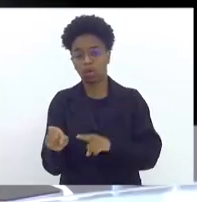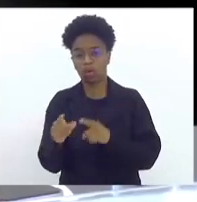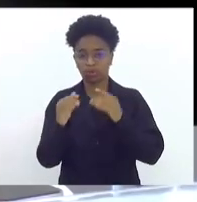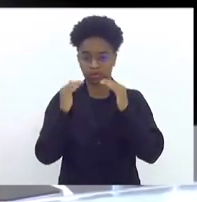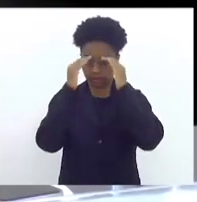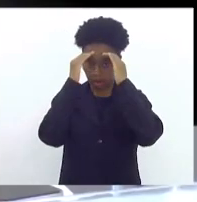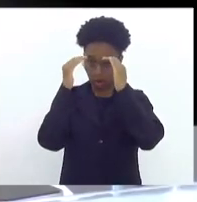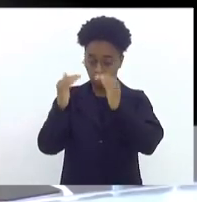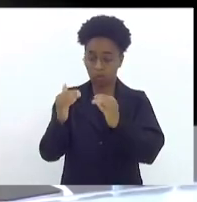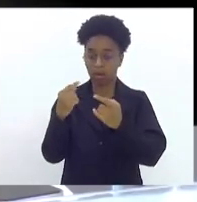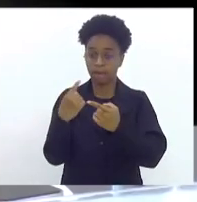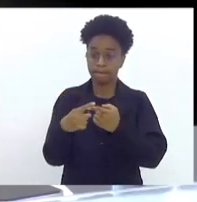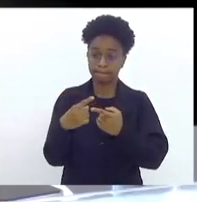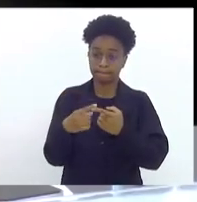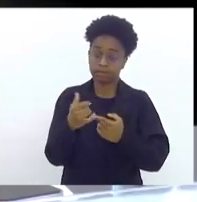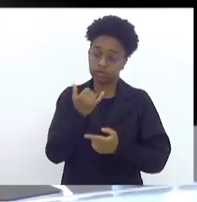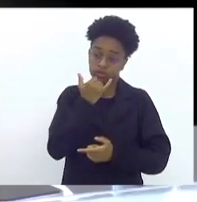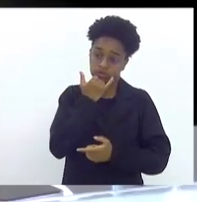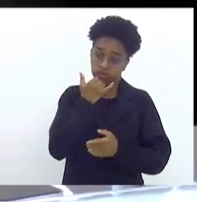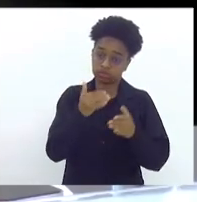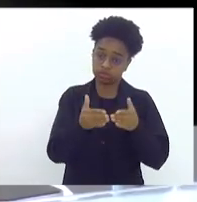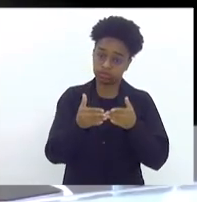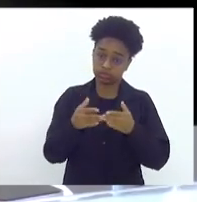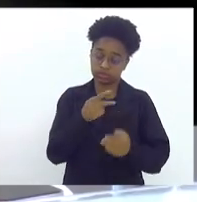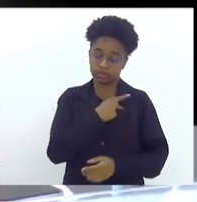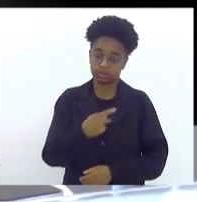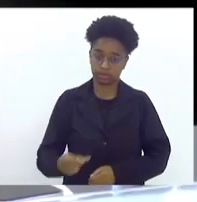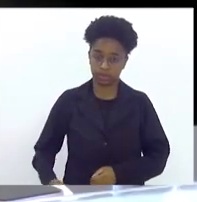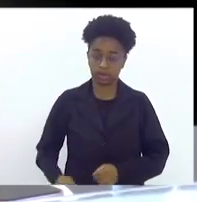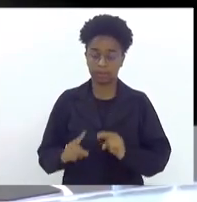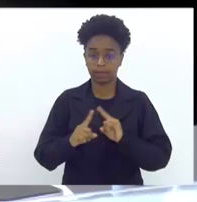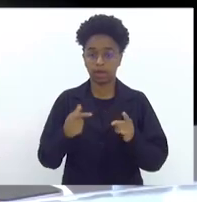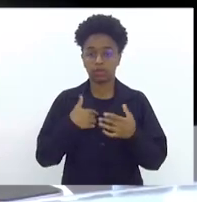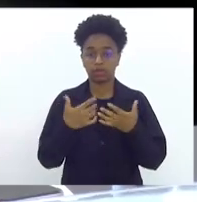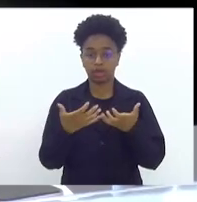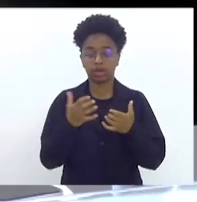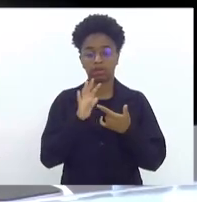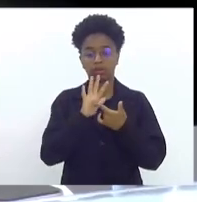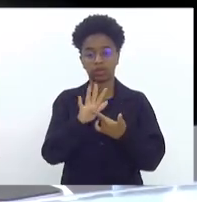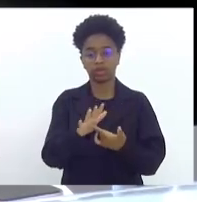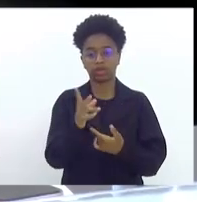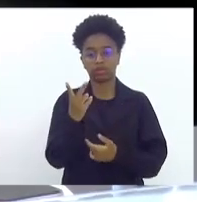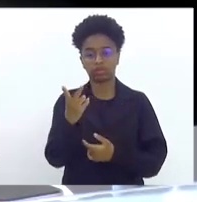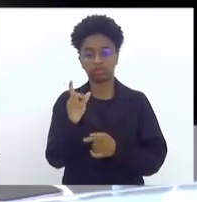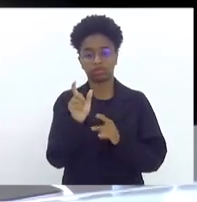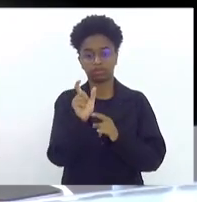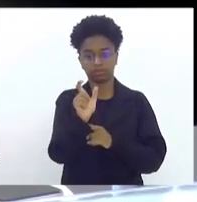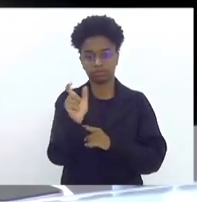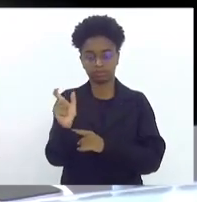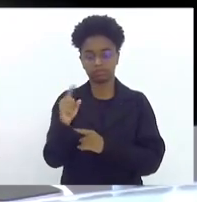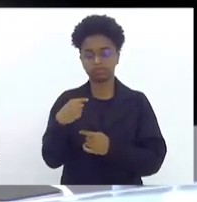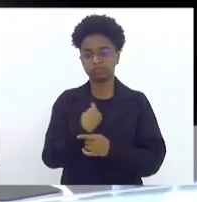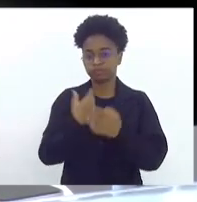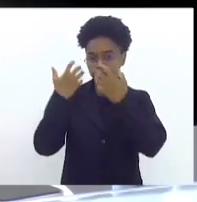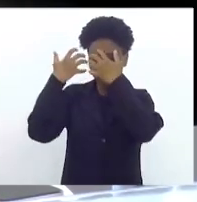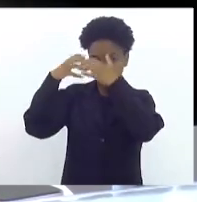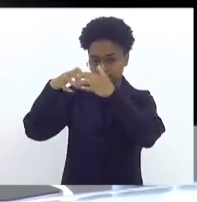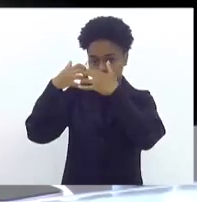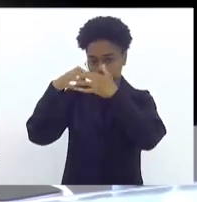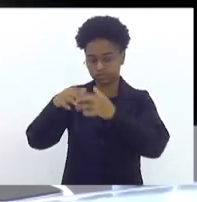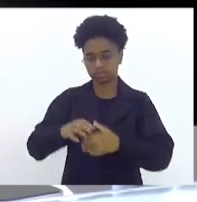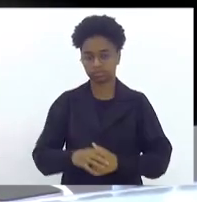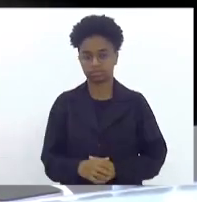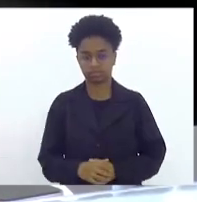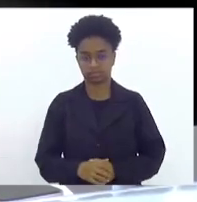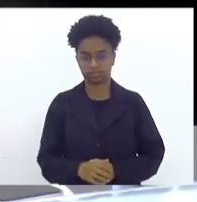com a perdão aqui e a licença da nossa presidenta eu queria trazer dois termos para que nós refletirmos sobre o que eu tô tentando